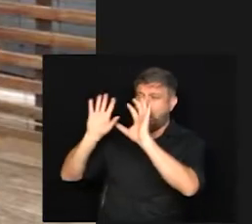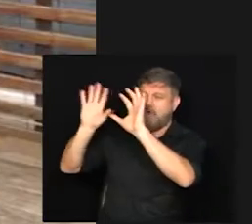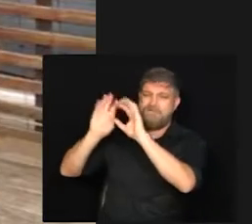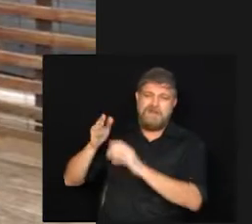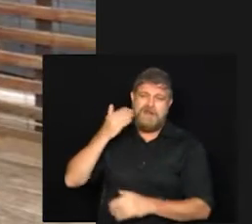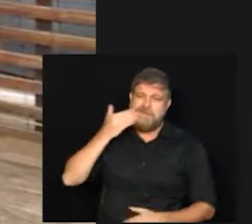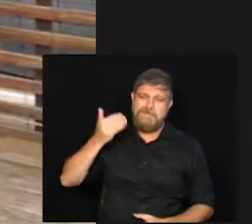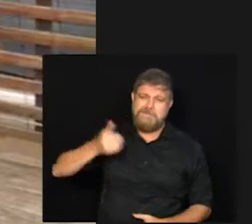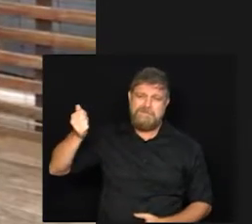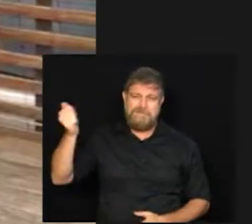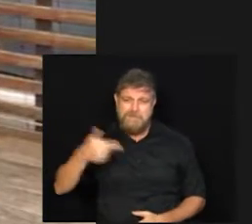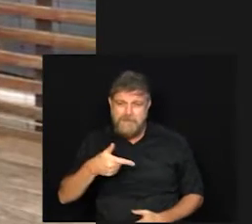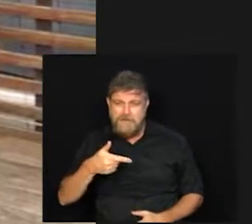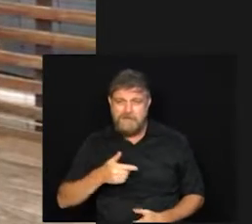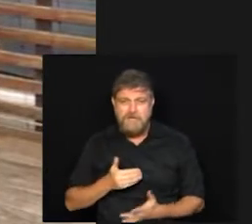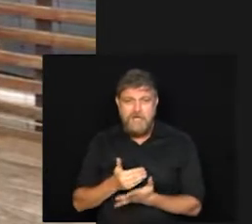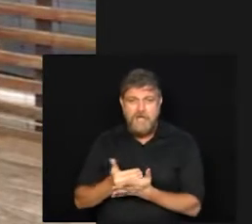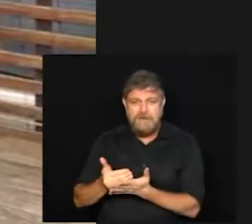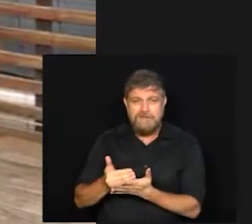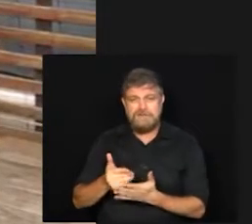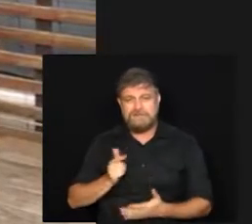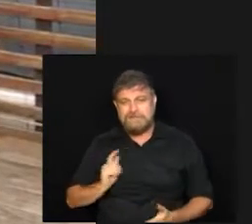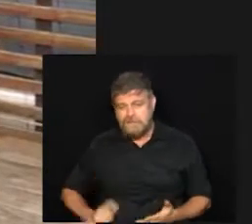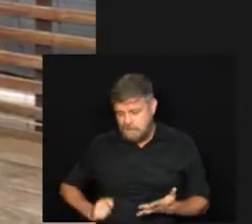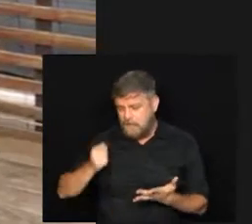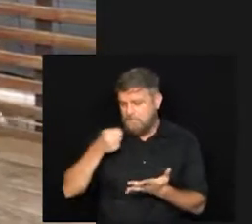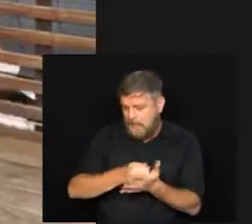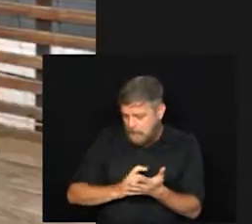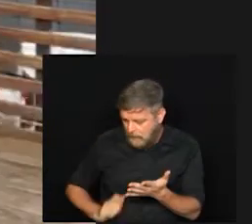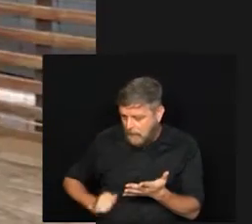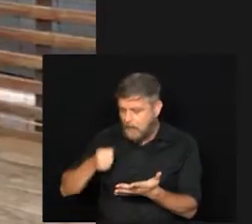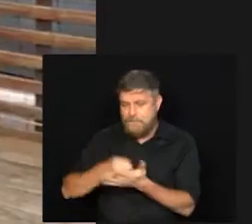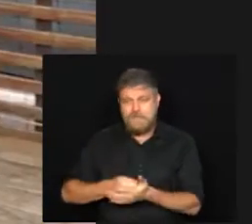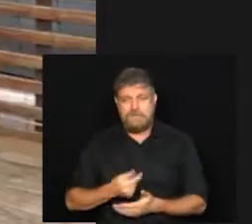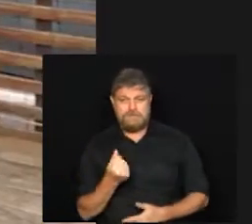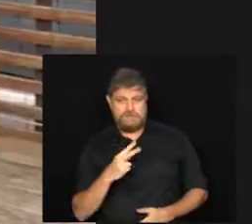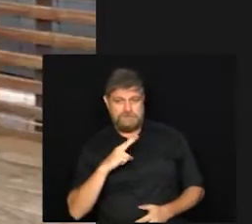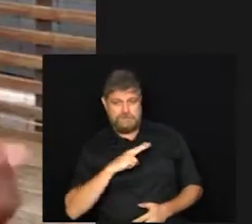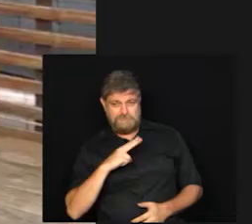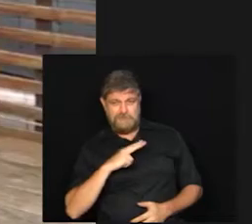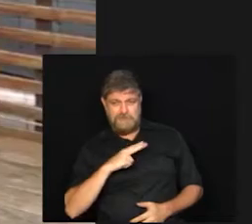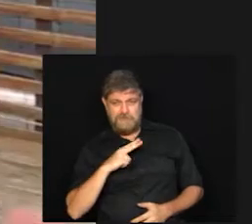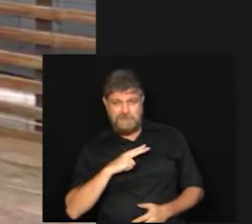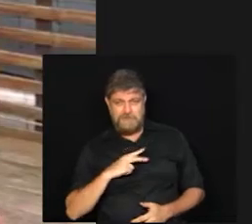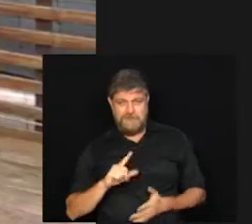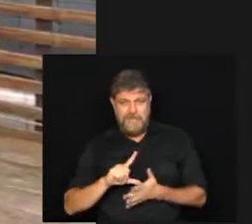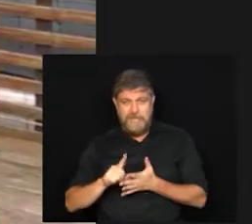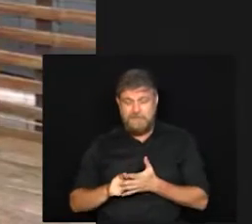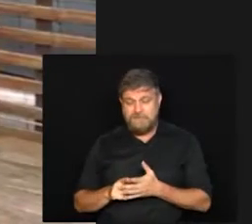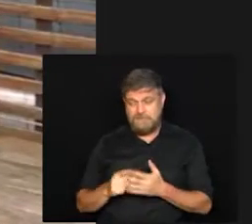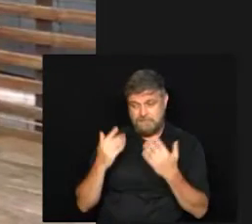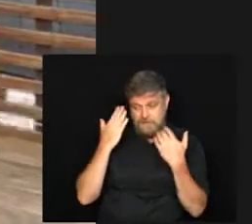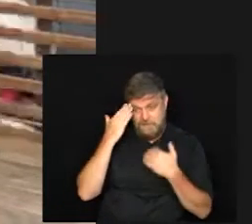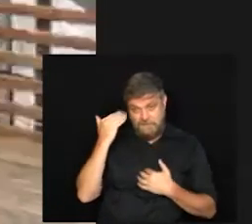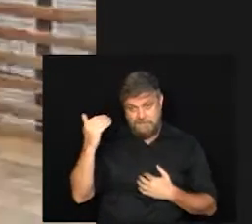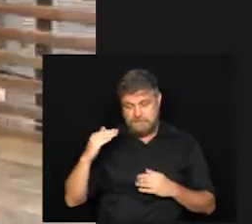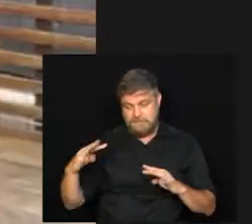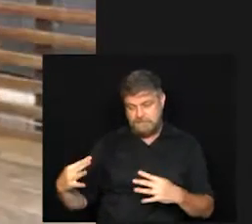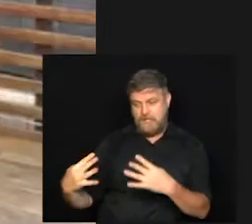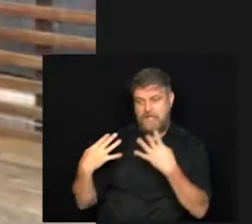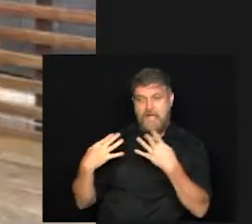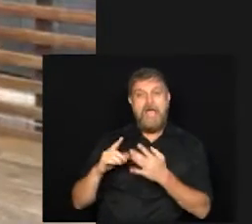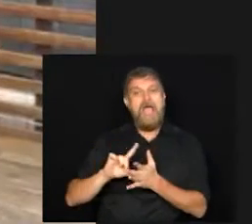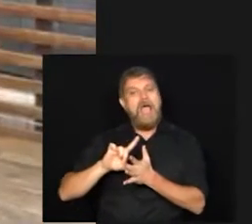Então, aí os atletas, no princípio, é um investimento. Eles vão ter que custear seu próprio deslocamento para ir ganhando visibilidade e aí sim